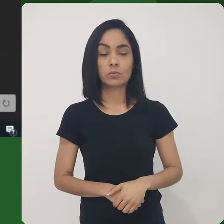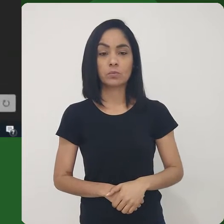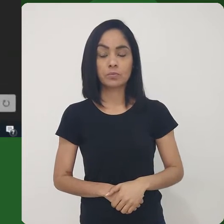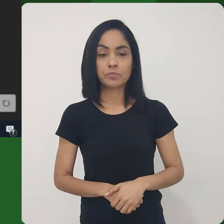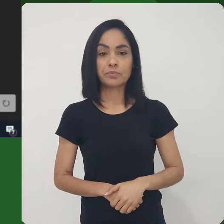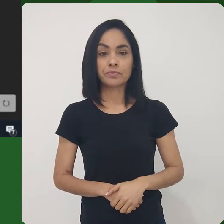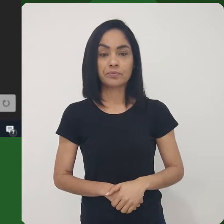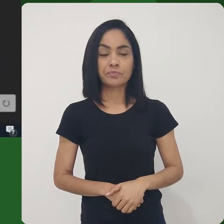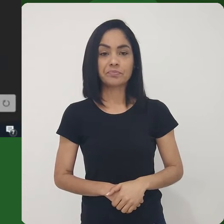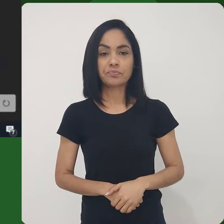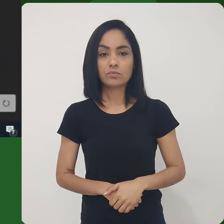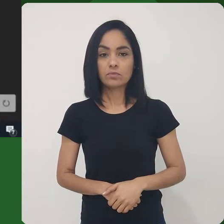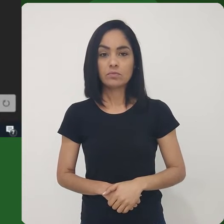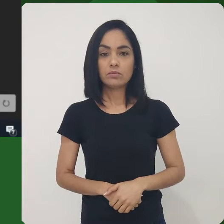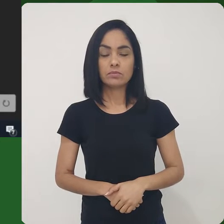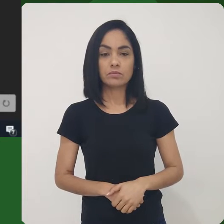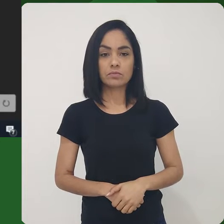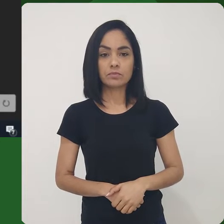Então,